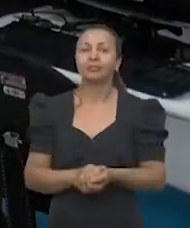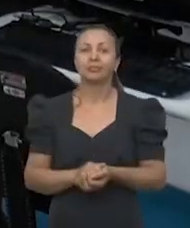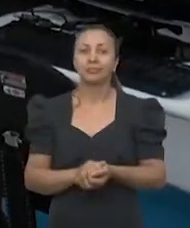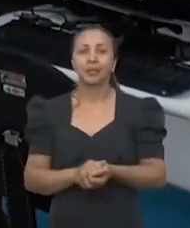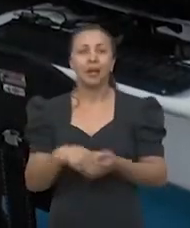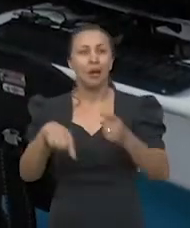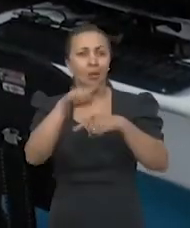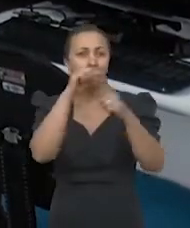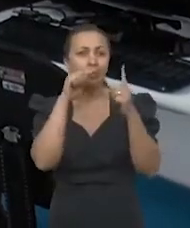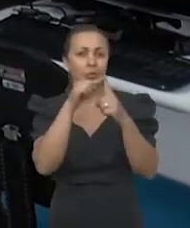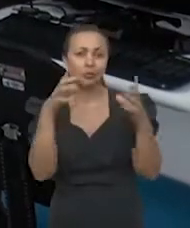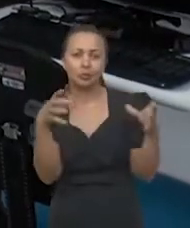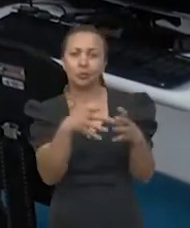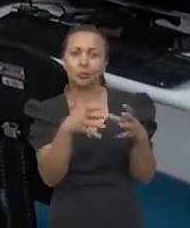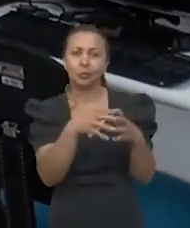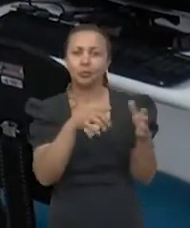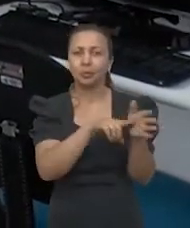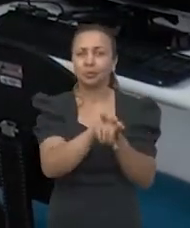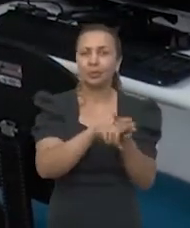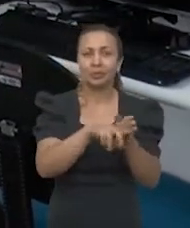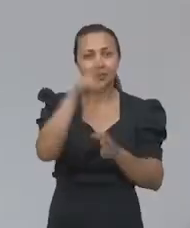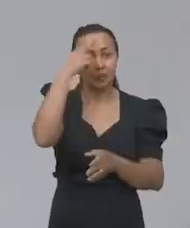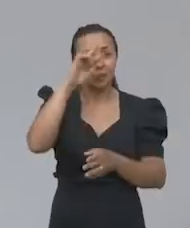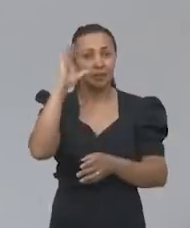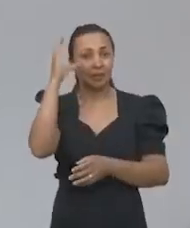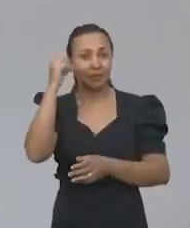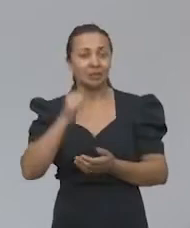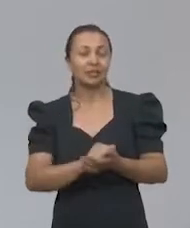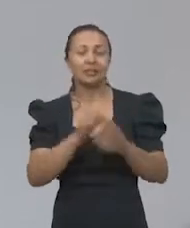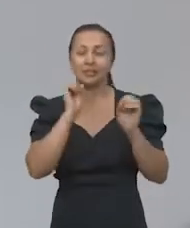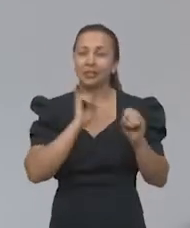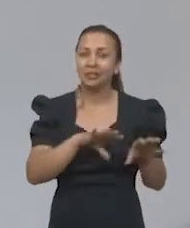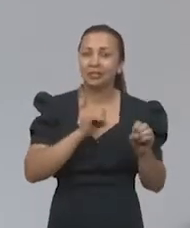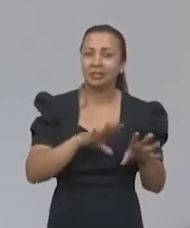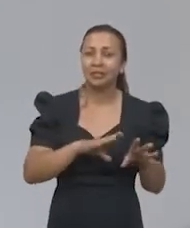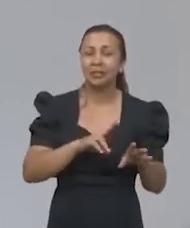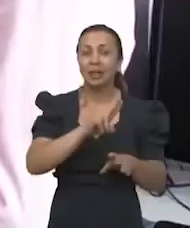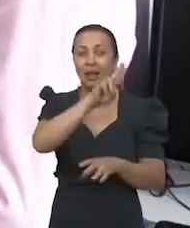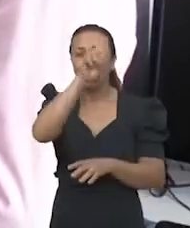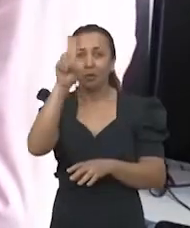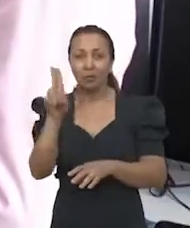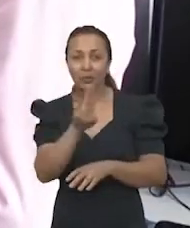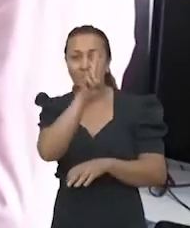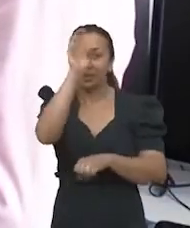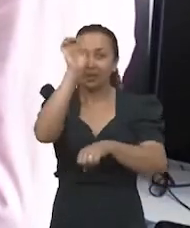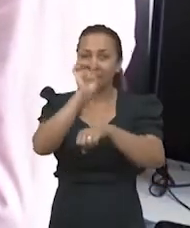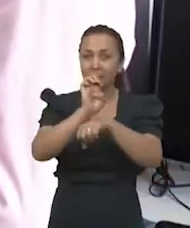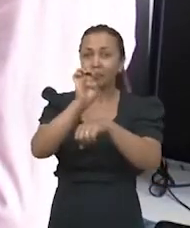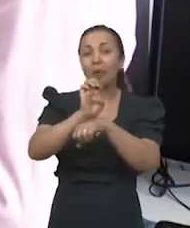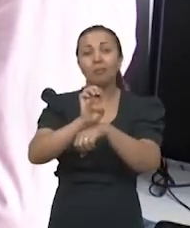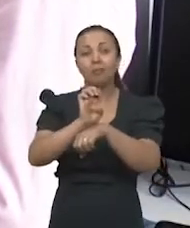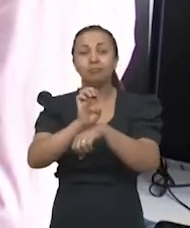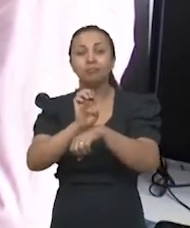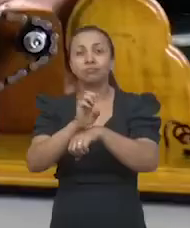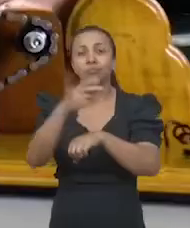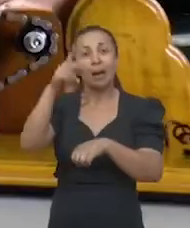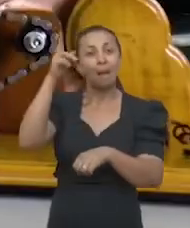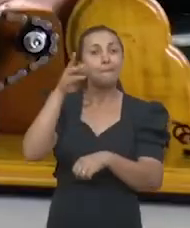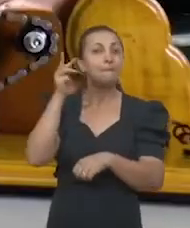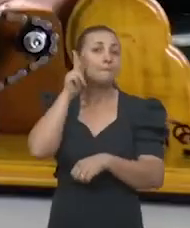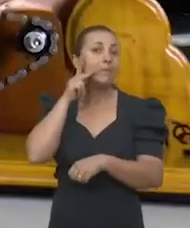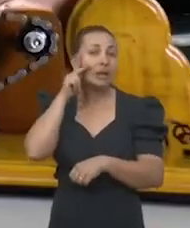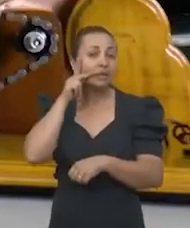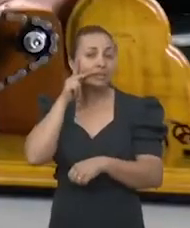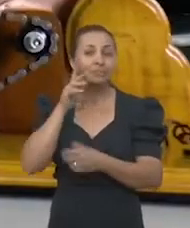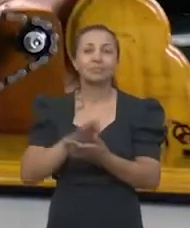Esse é um dos objetivos do Grupo de Pesquisa em História da Ciência e Ensino da Universidade Estadual da Paraíba. Um